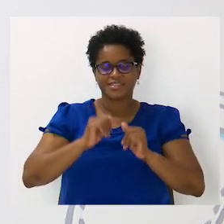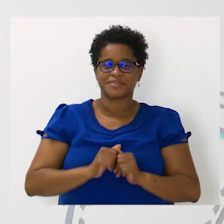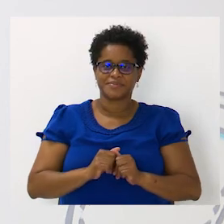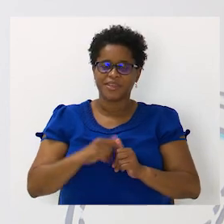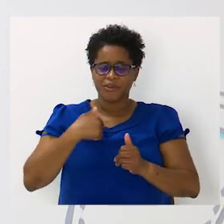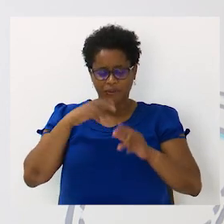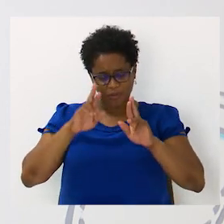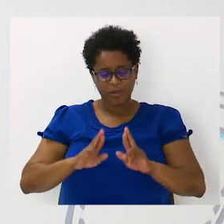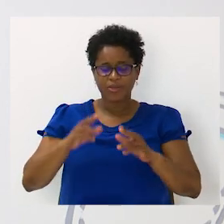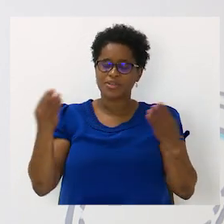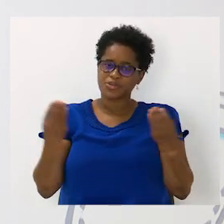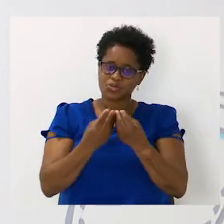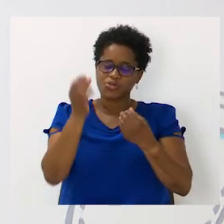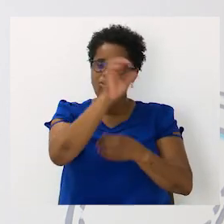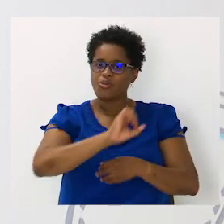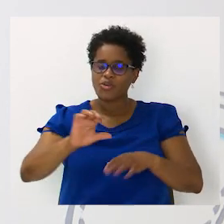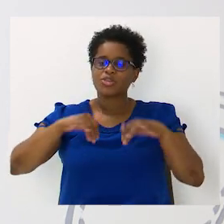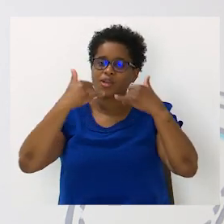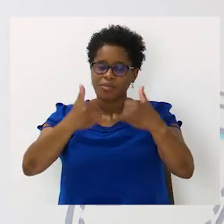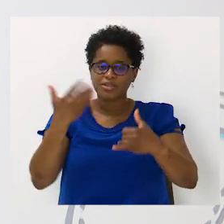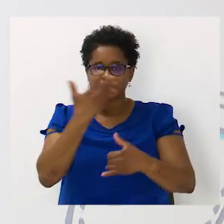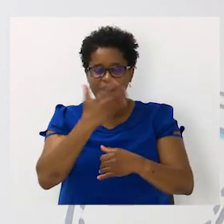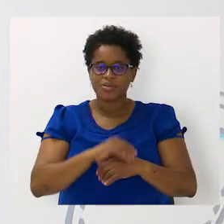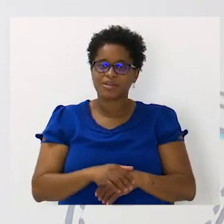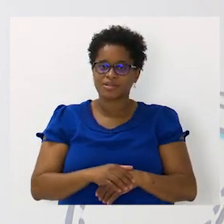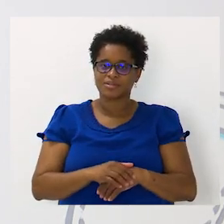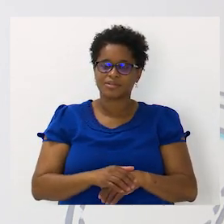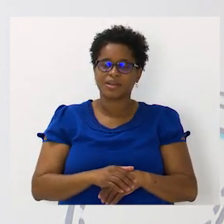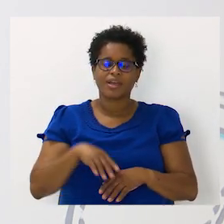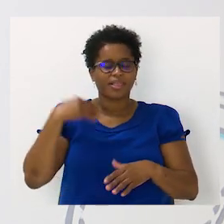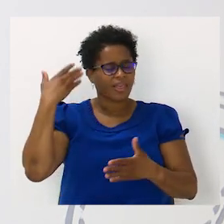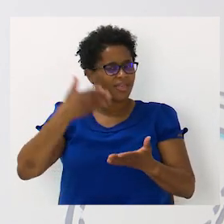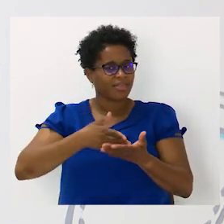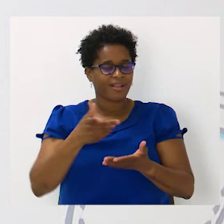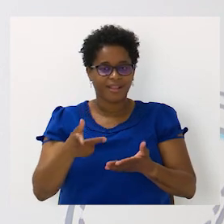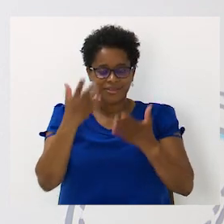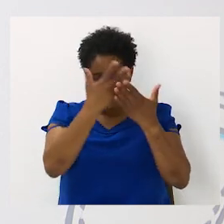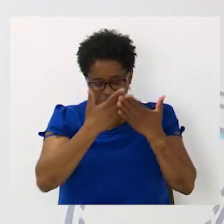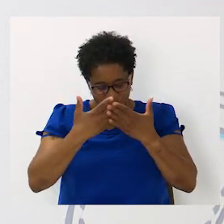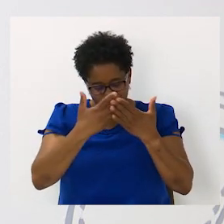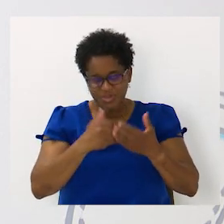Casa. Espero estar convosco na próxima aula. Até